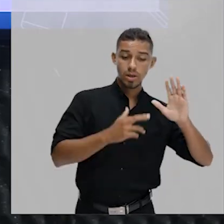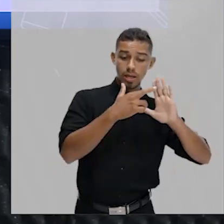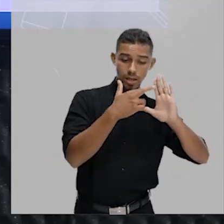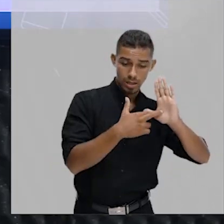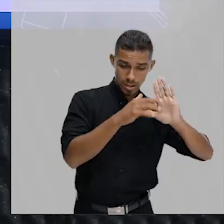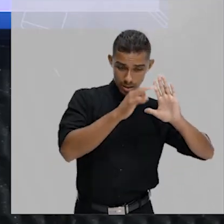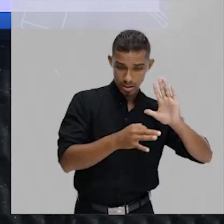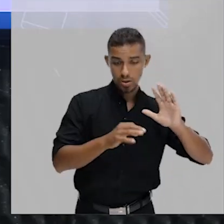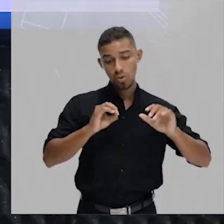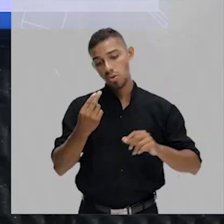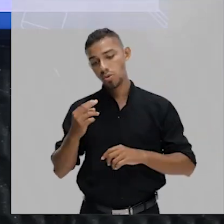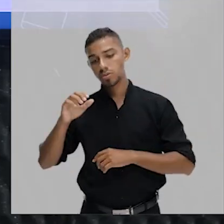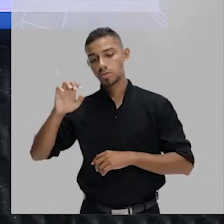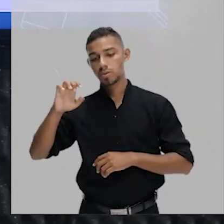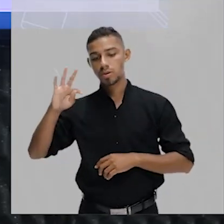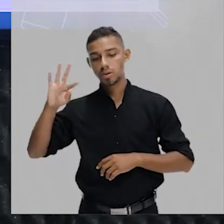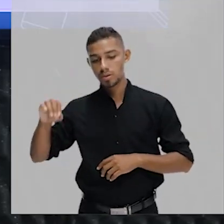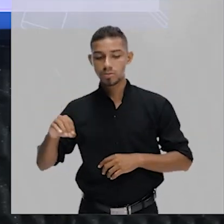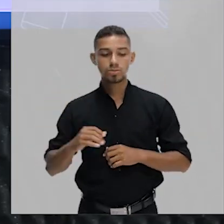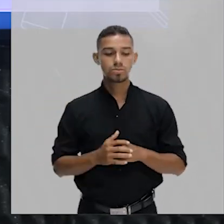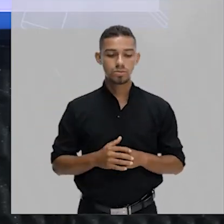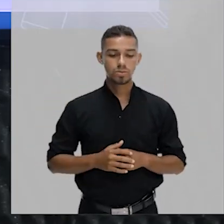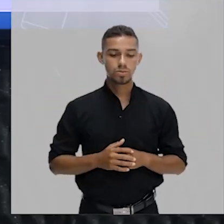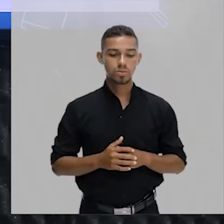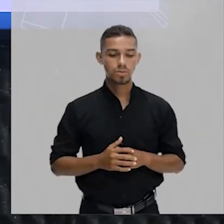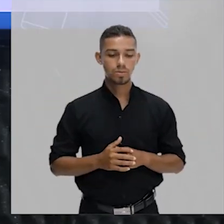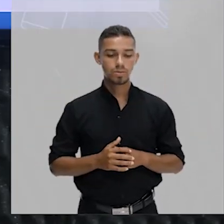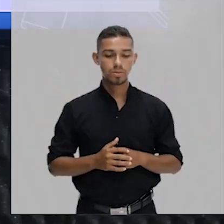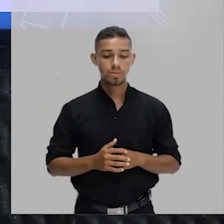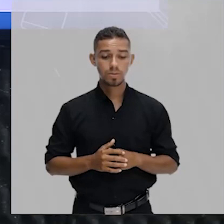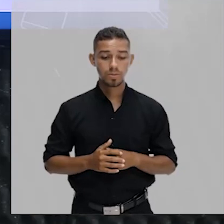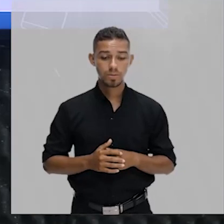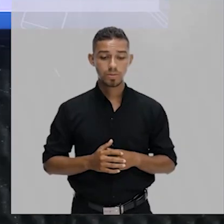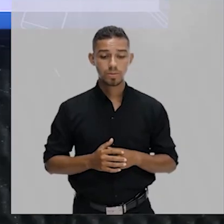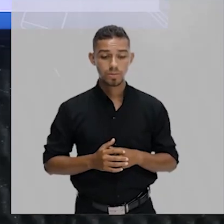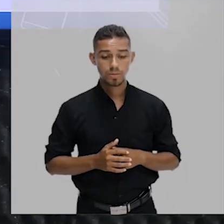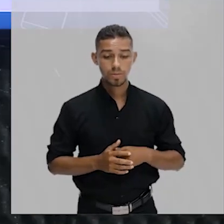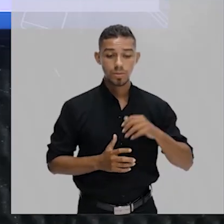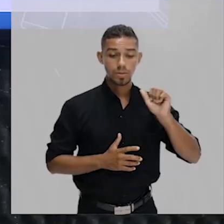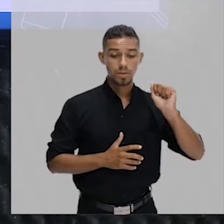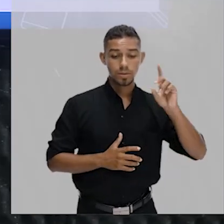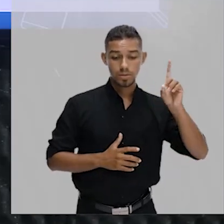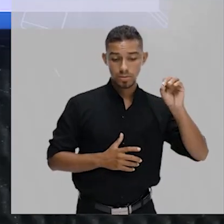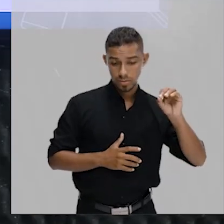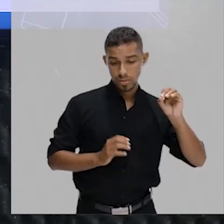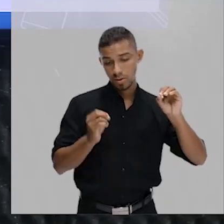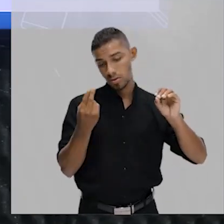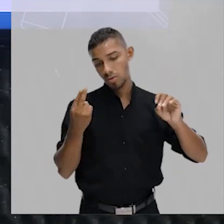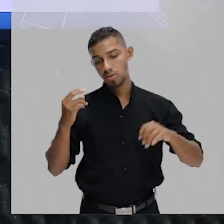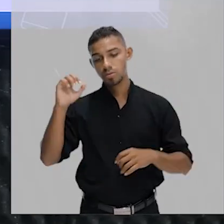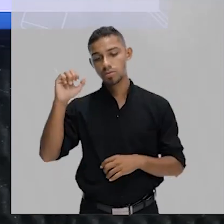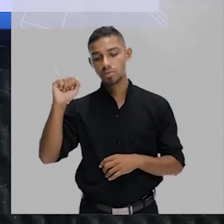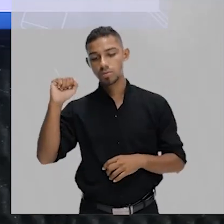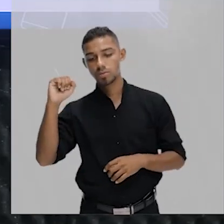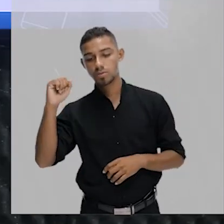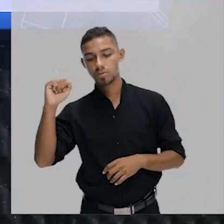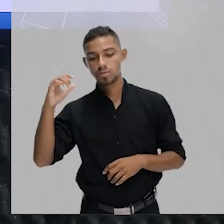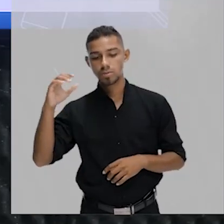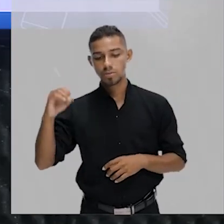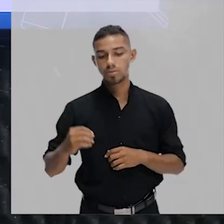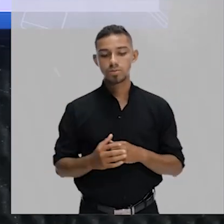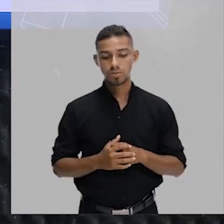Interditar, interditado ou interdito. Manifestar, manifestado ou manifesto.